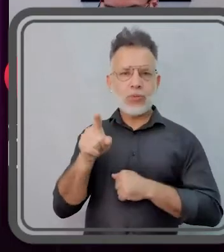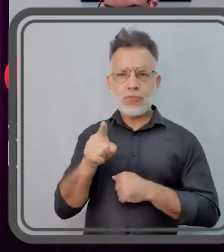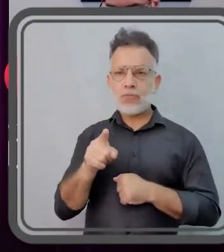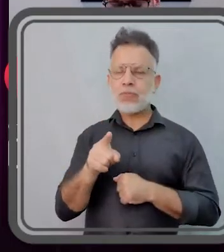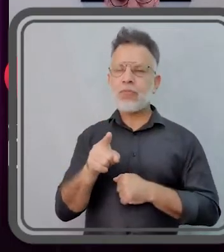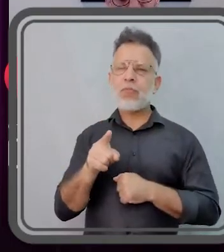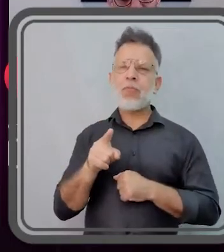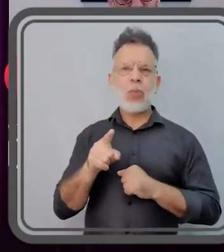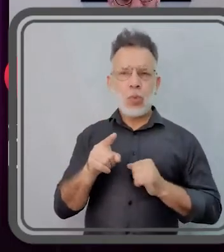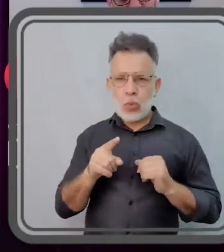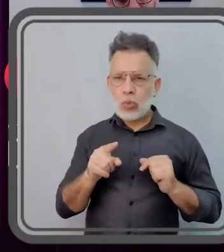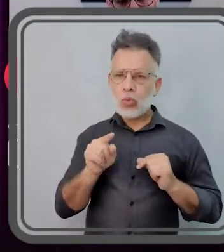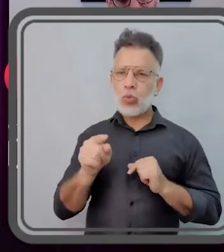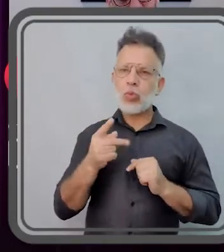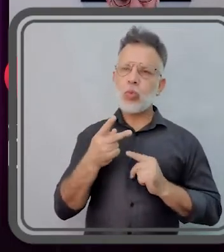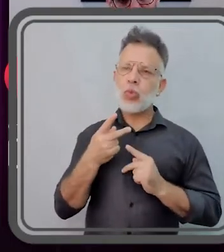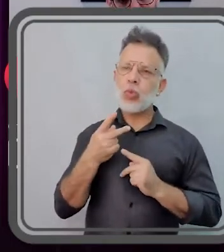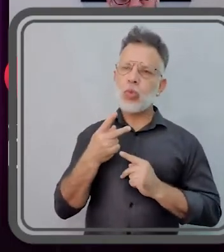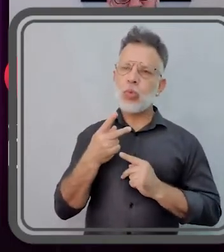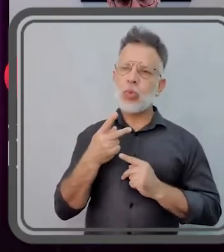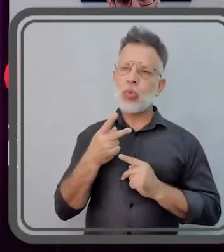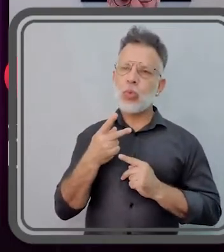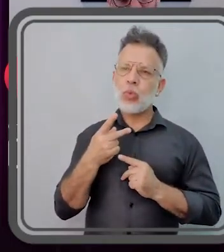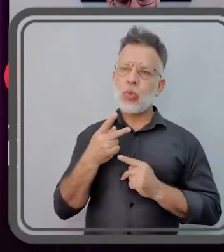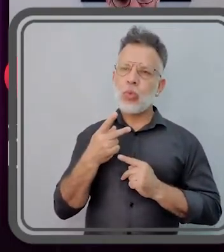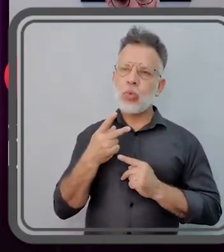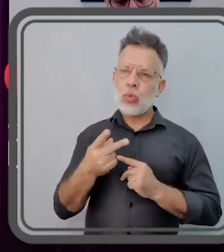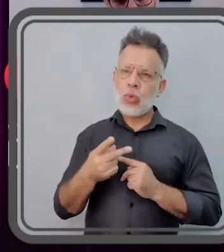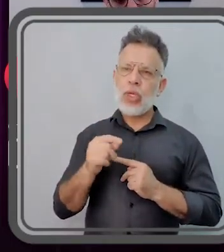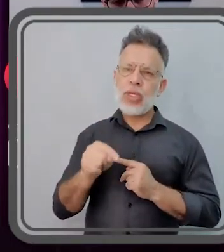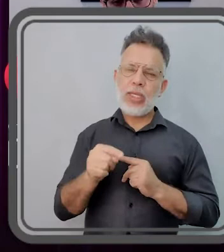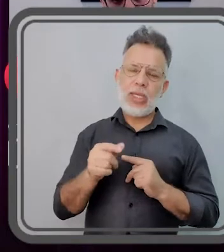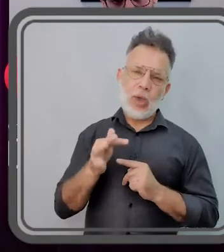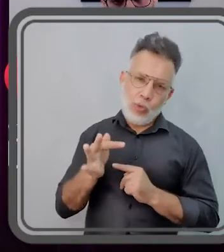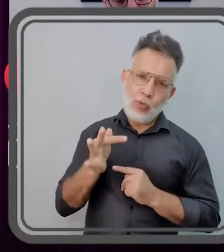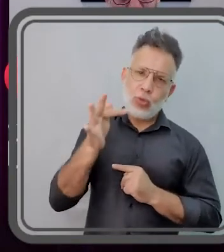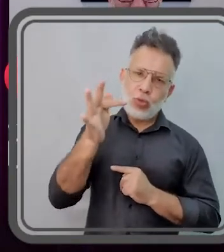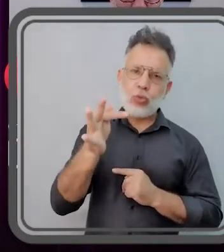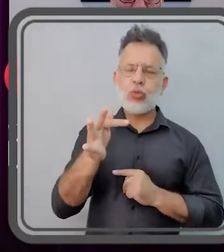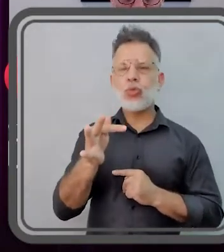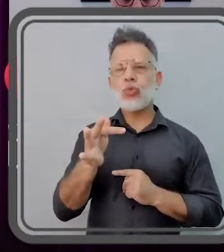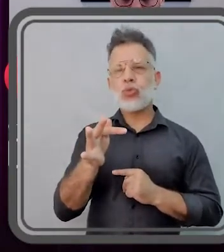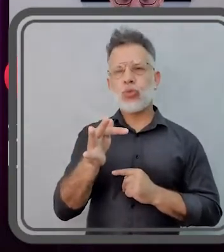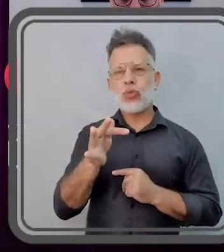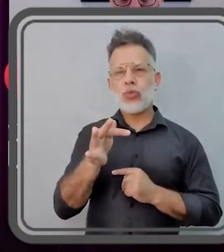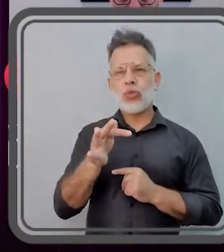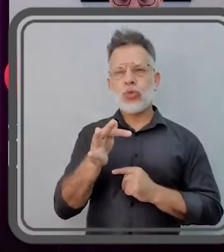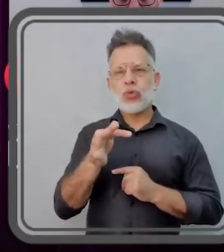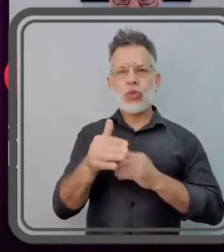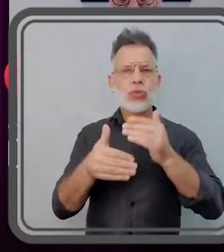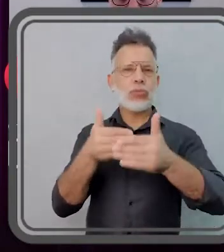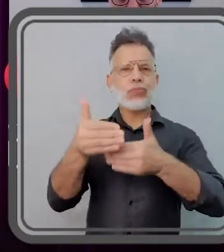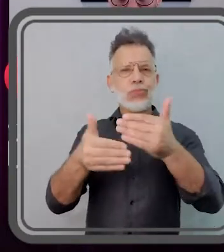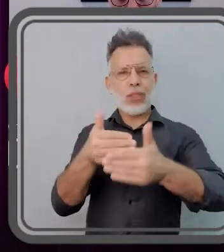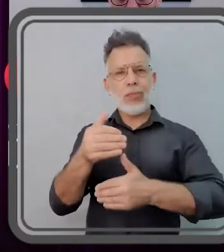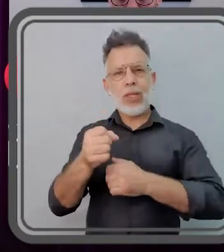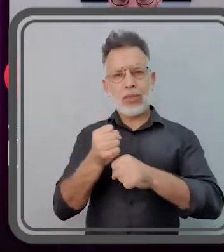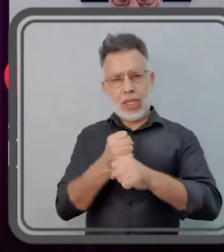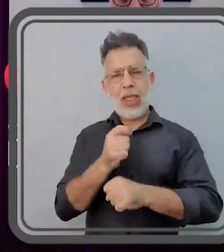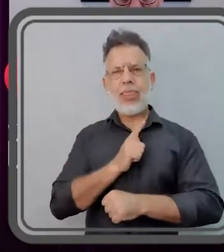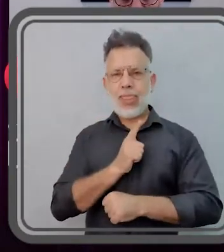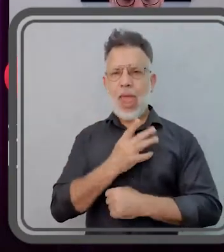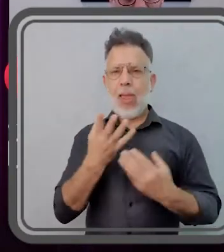eu concordo parte disso também, que daqui a futuro, próximos anos,